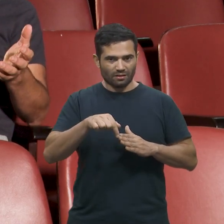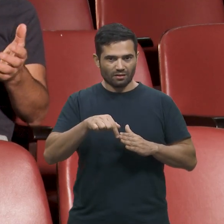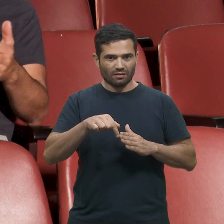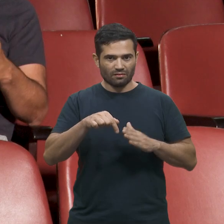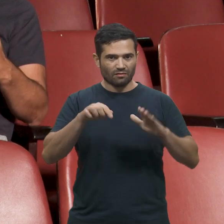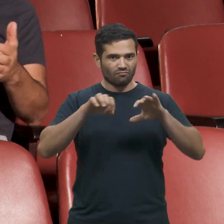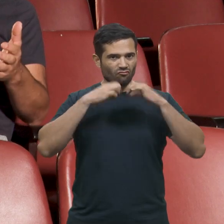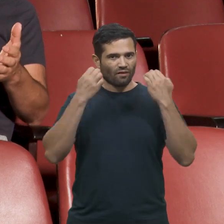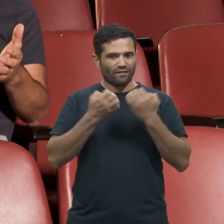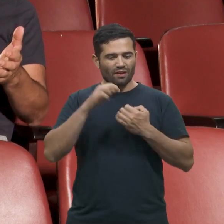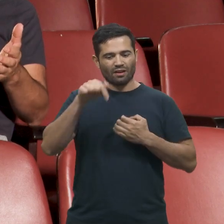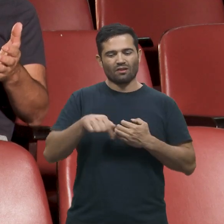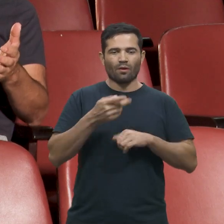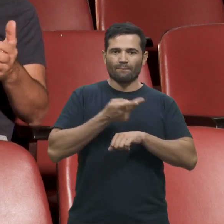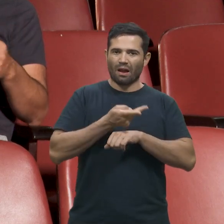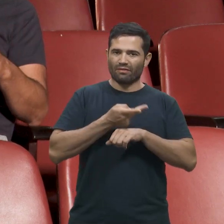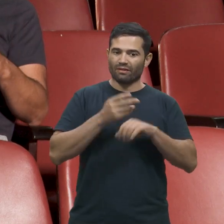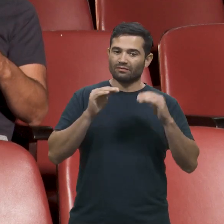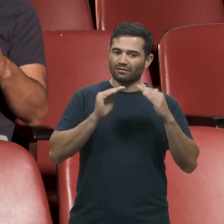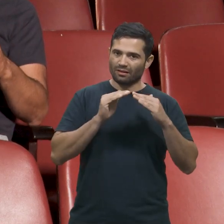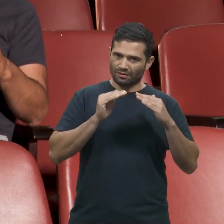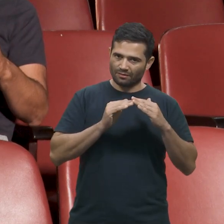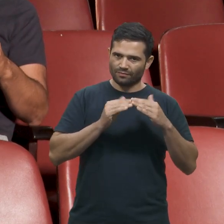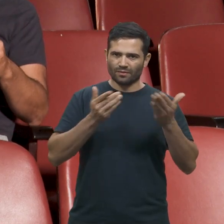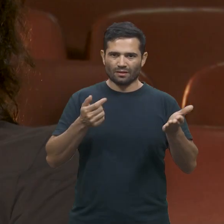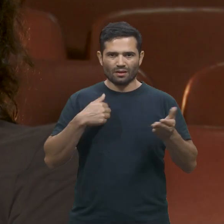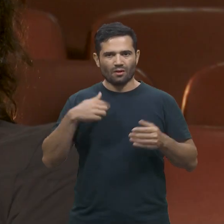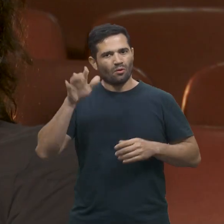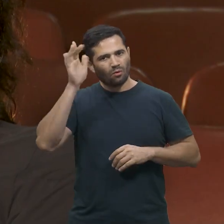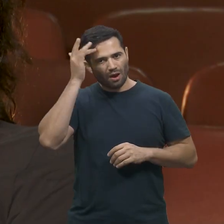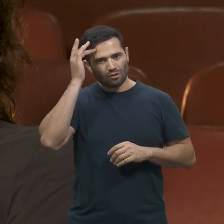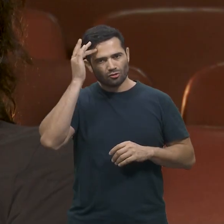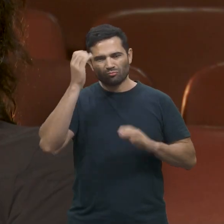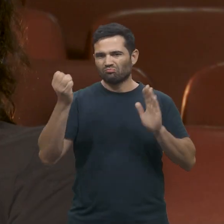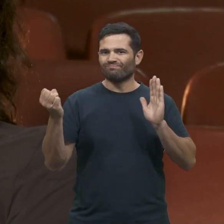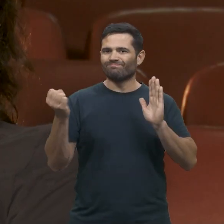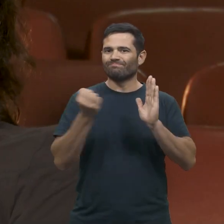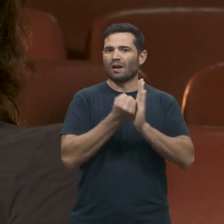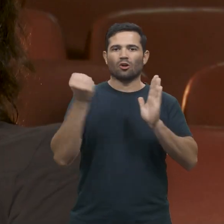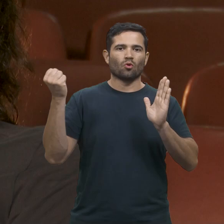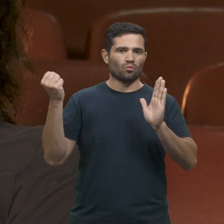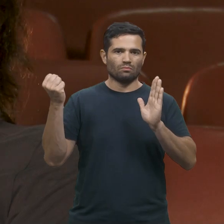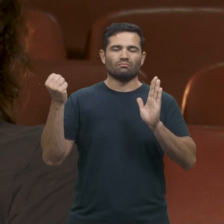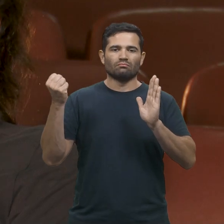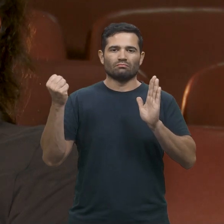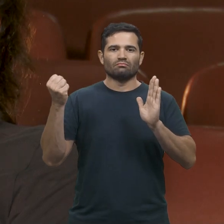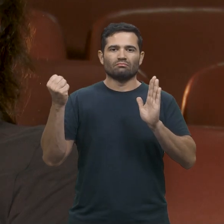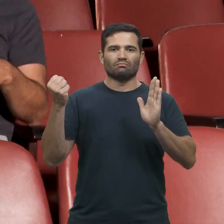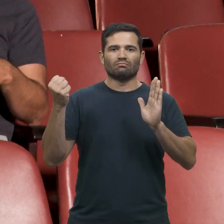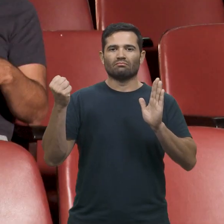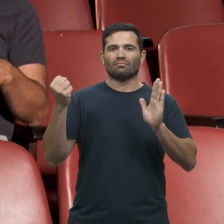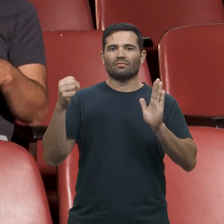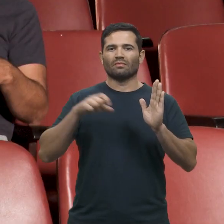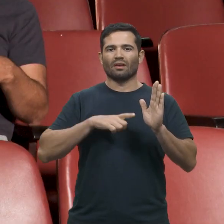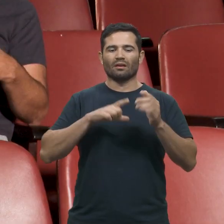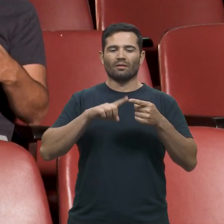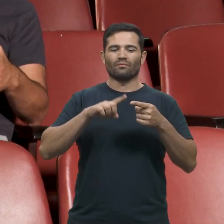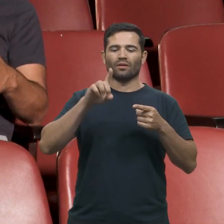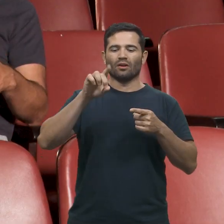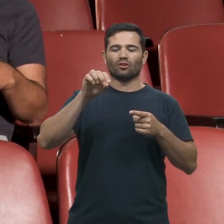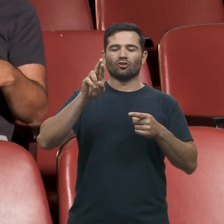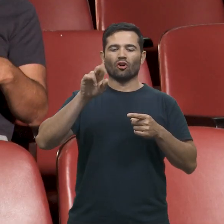nesse palco, né, nesse momento mágico que foi o Prata da Casa, que eu acho que foi um marco, né? A